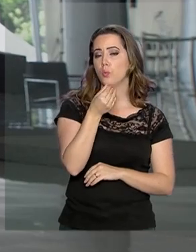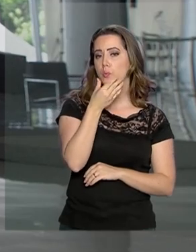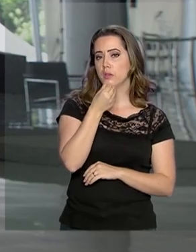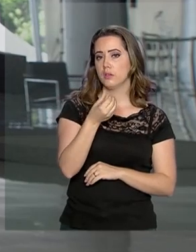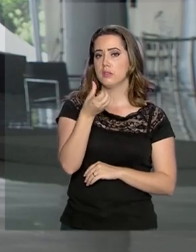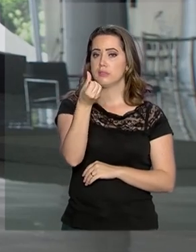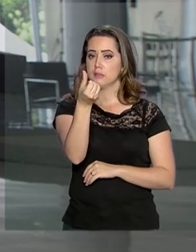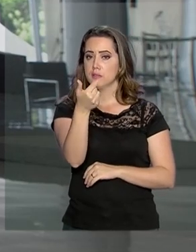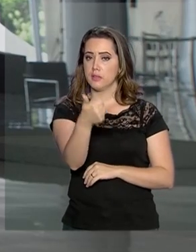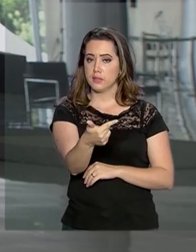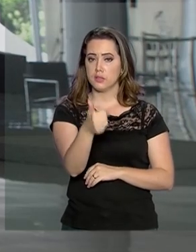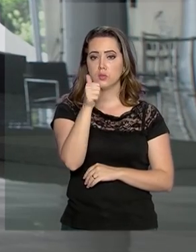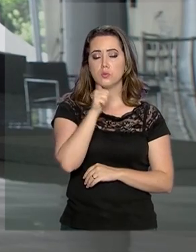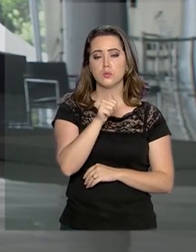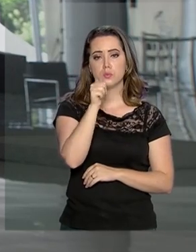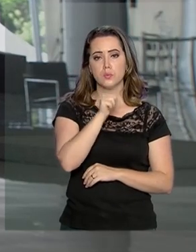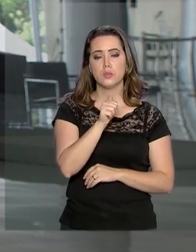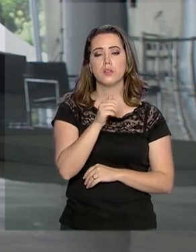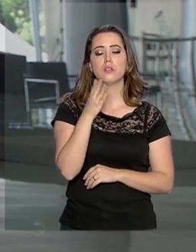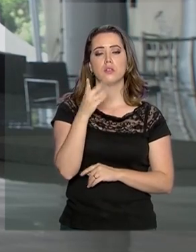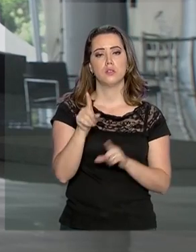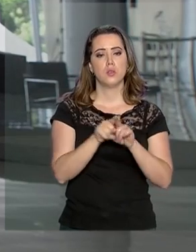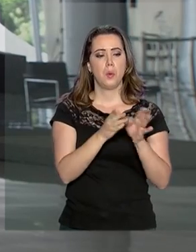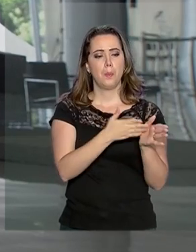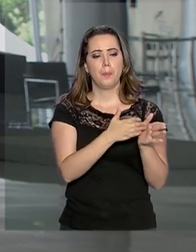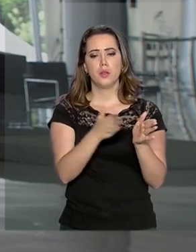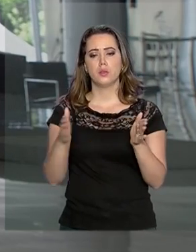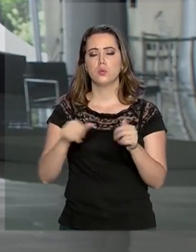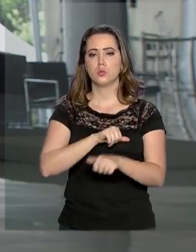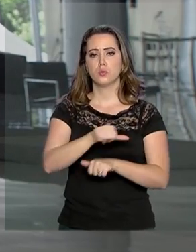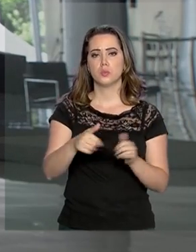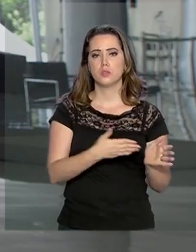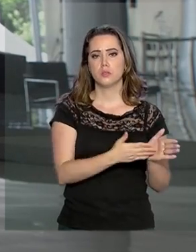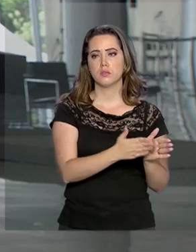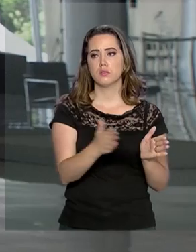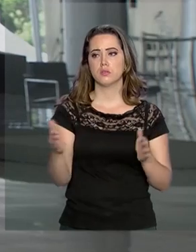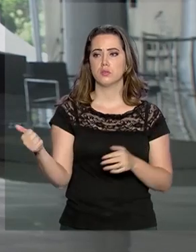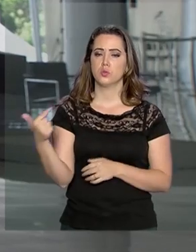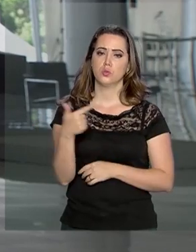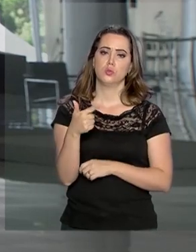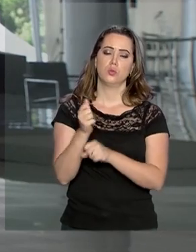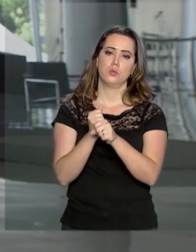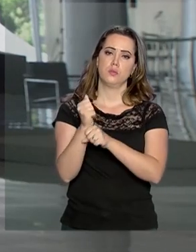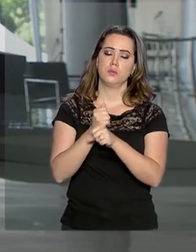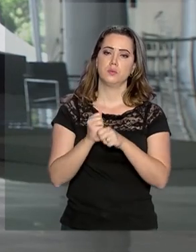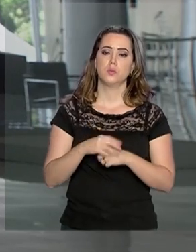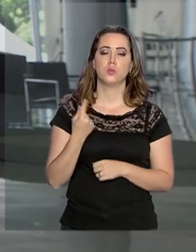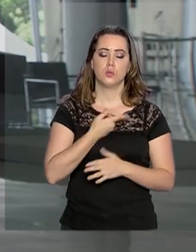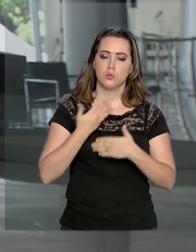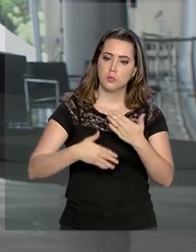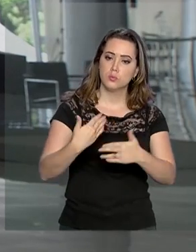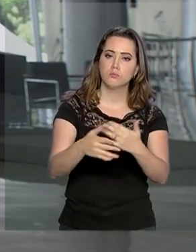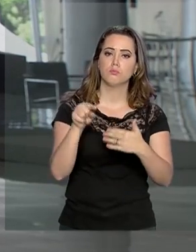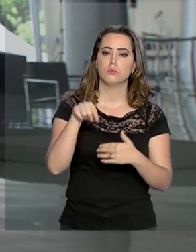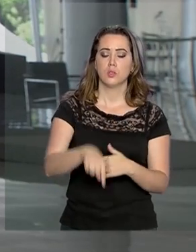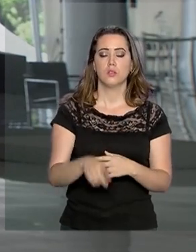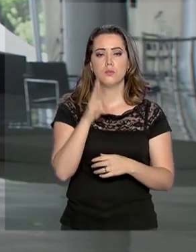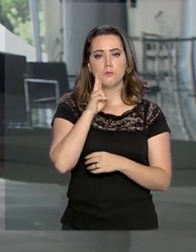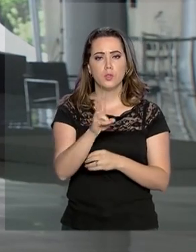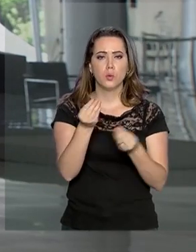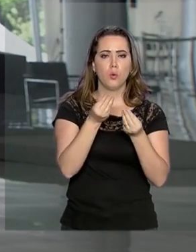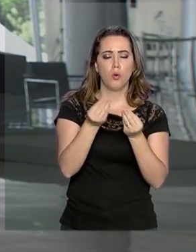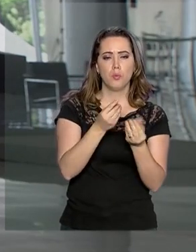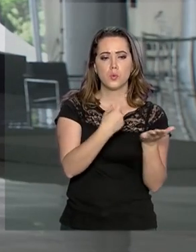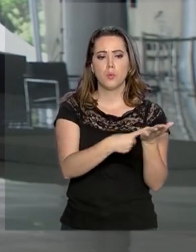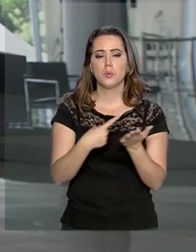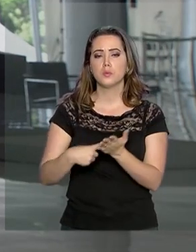para homens 62 anos para mulheres e um período de transição de 12 anos e nós continuamos por aqui acompanhando a agenda